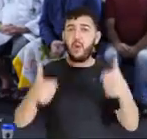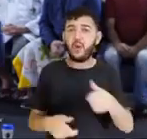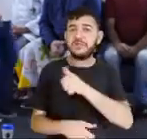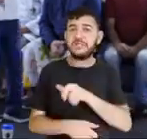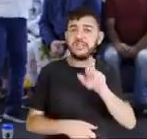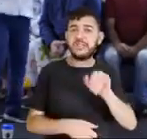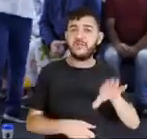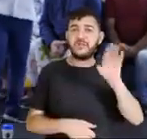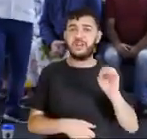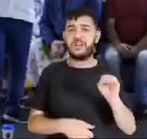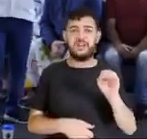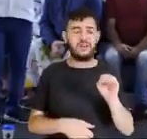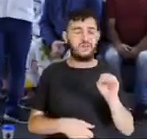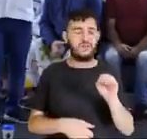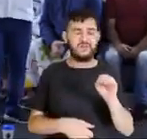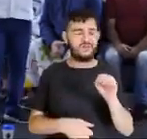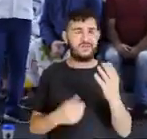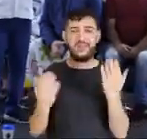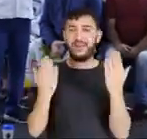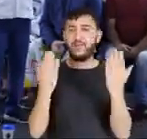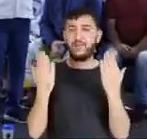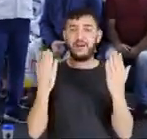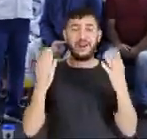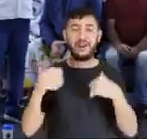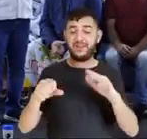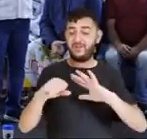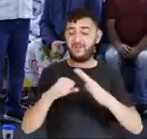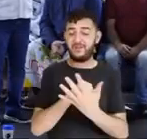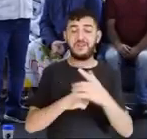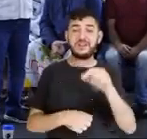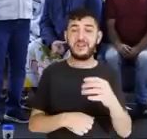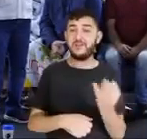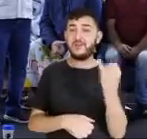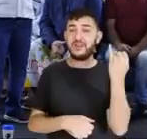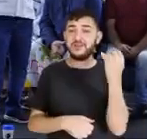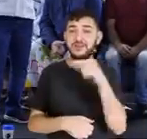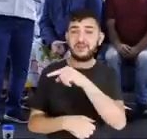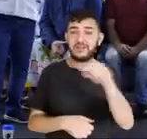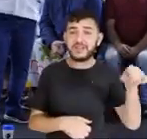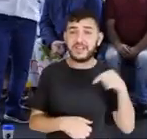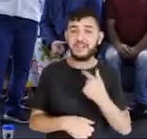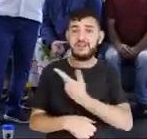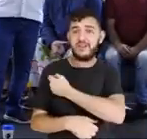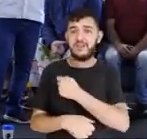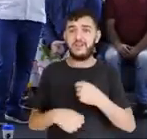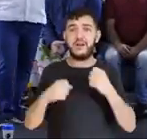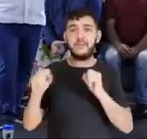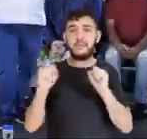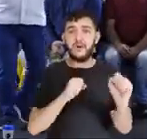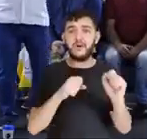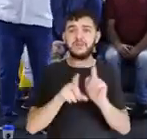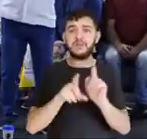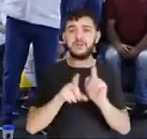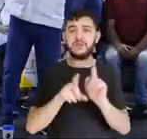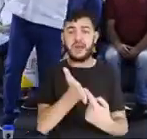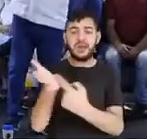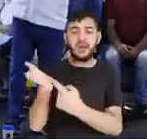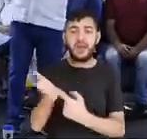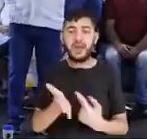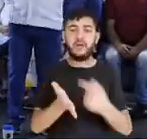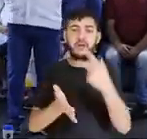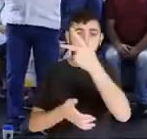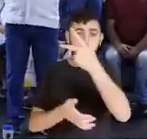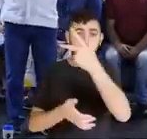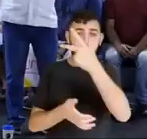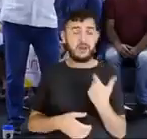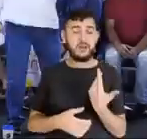Então é importante também tomar vacina. Se você puder, Marta, pedir para o prefeito o seguinte: olha, coloca os postos de saúde para dar vacina no